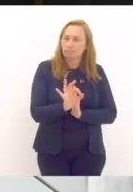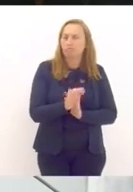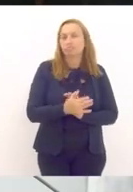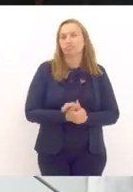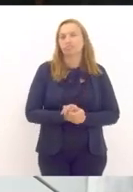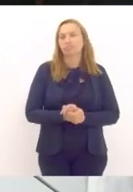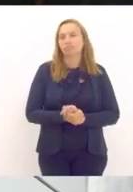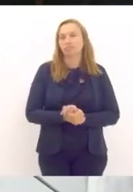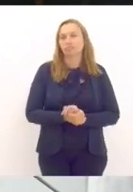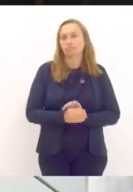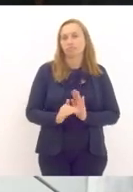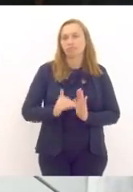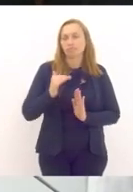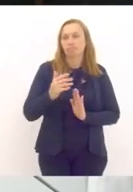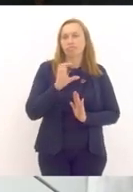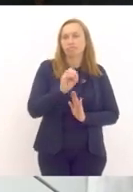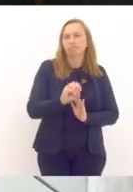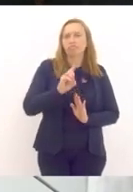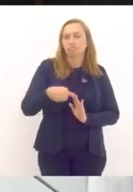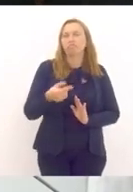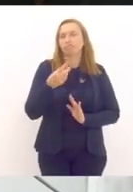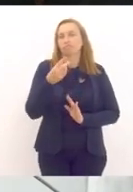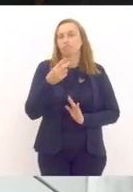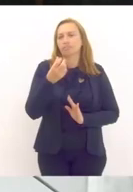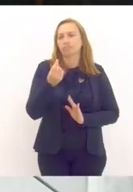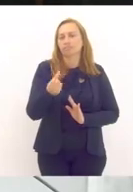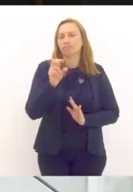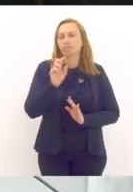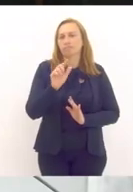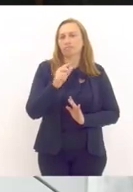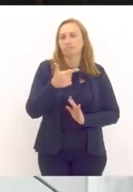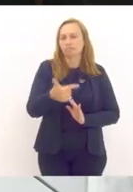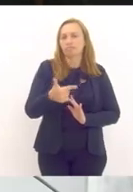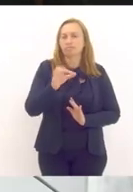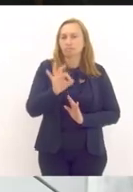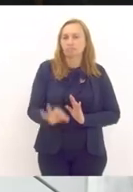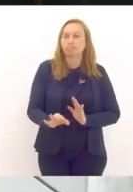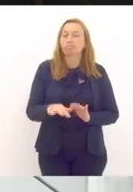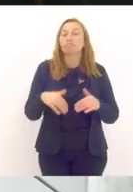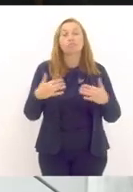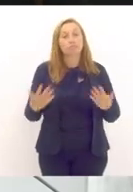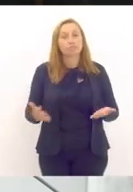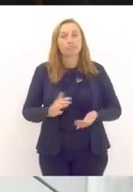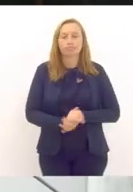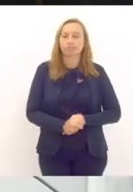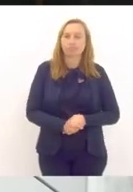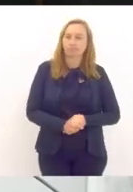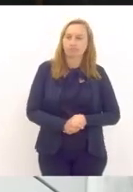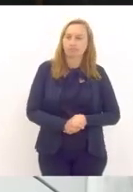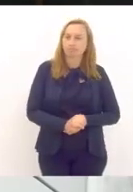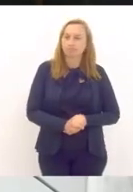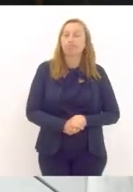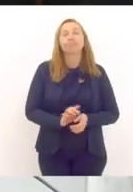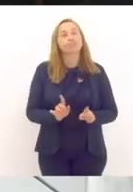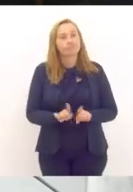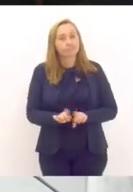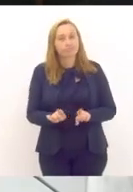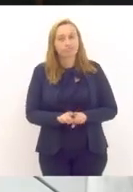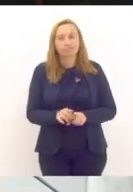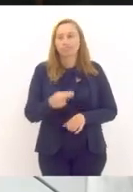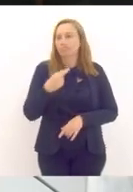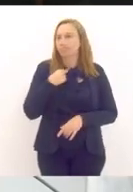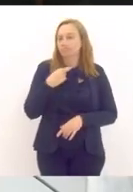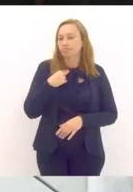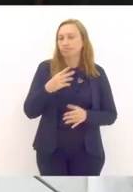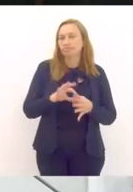12,62%, superior apenas 0,62% do mínimo. Enfim, também não poderia